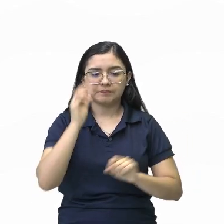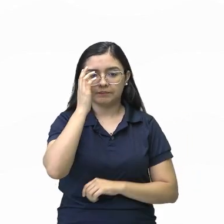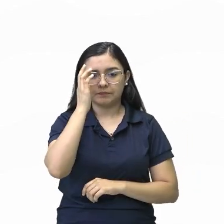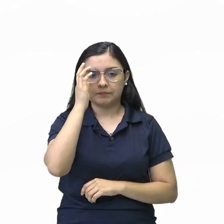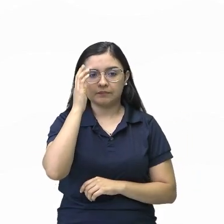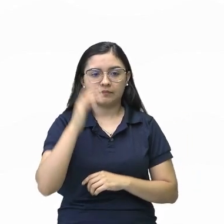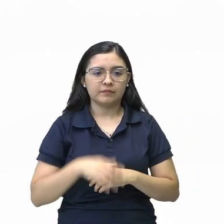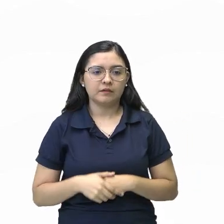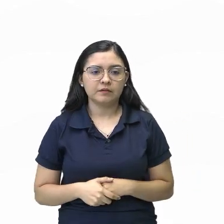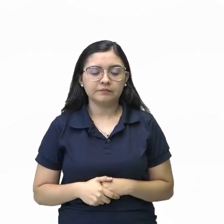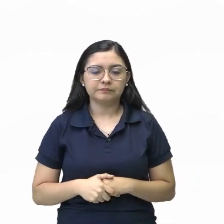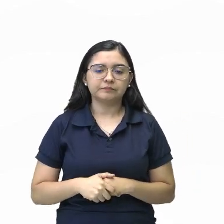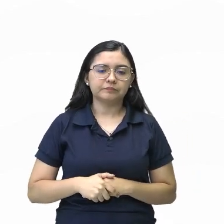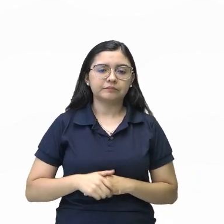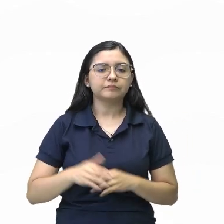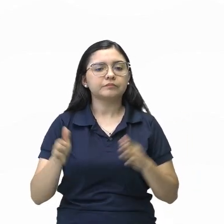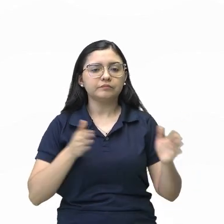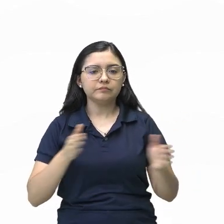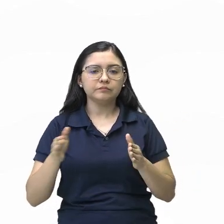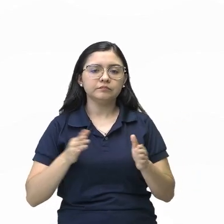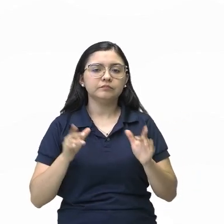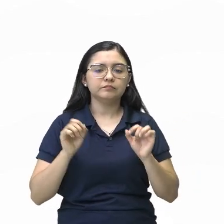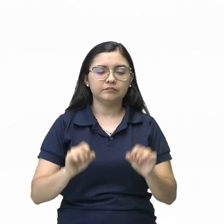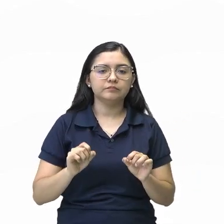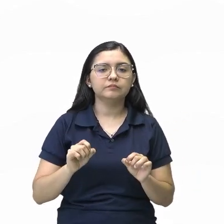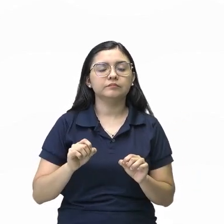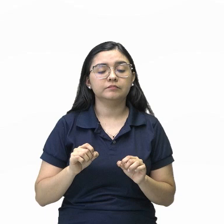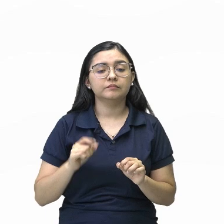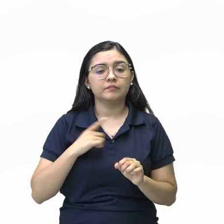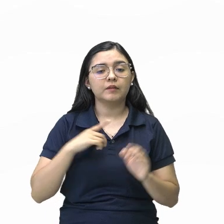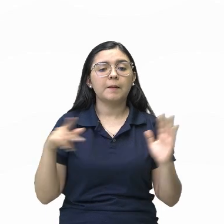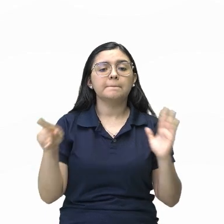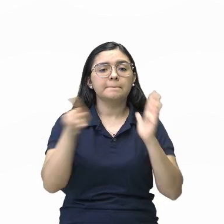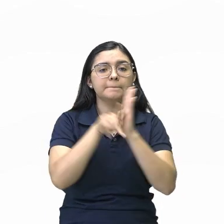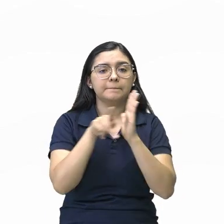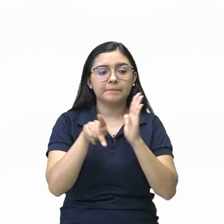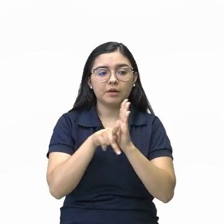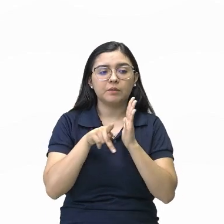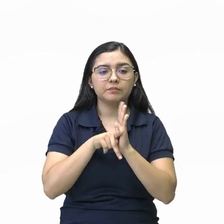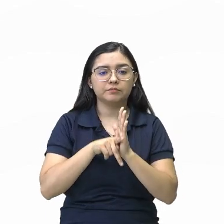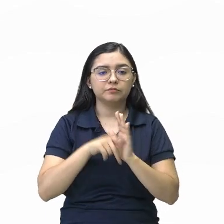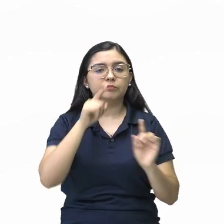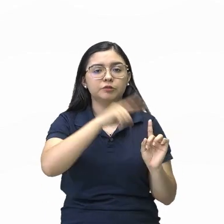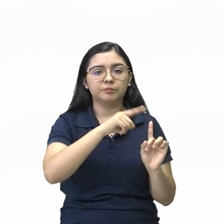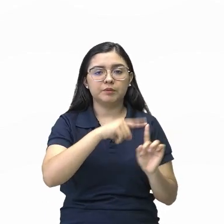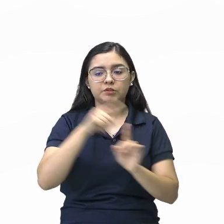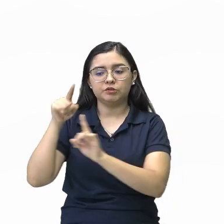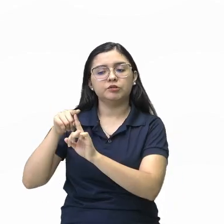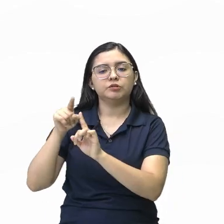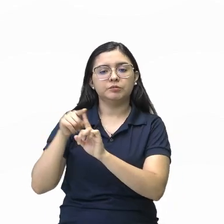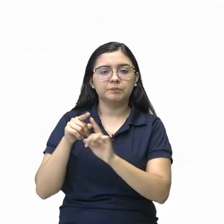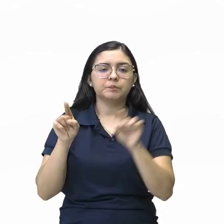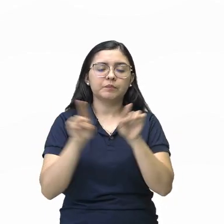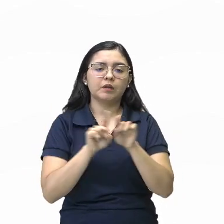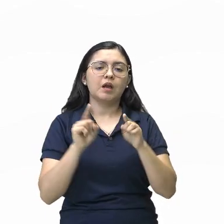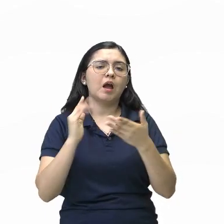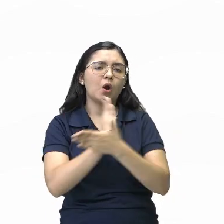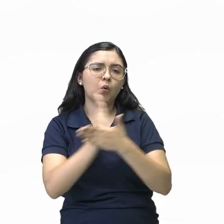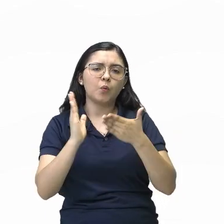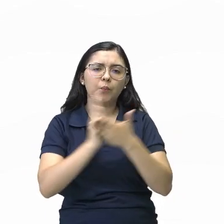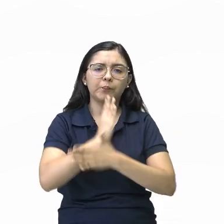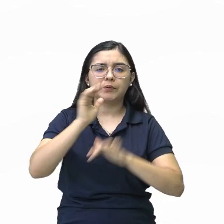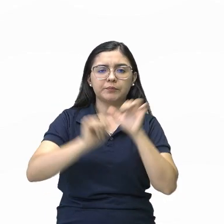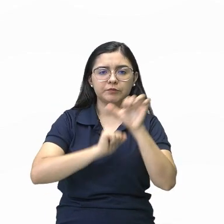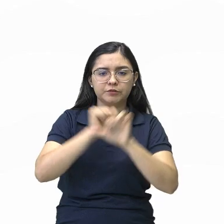fase intermediária do processo, ele vai fazer parte tanto de uma espécie quanto de outra. Pequenas